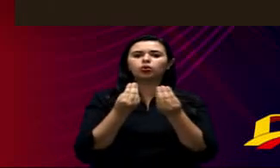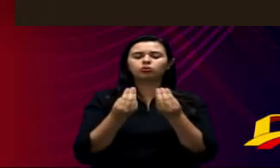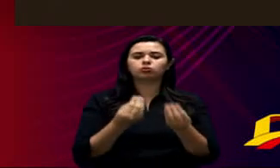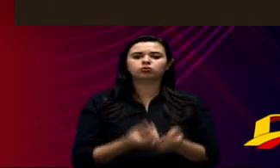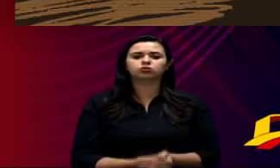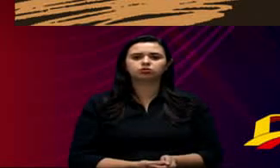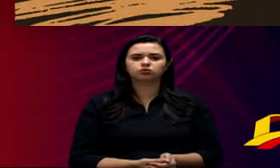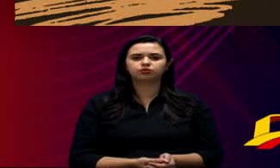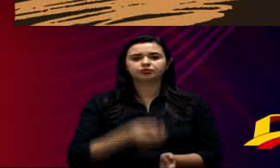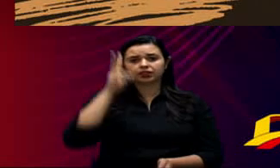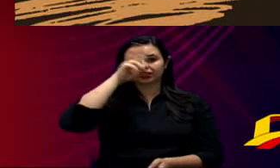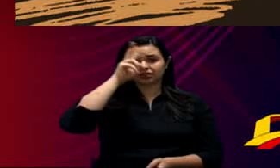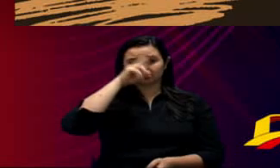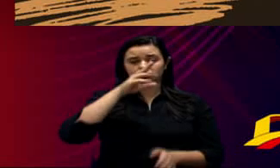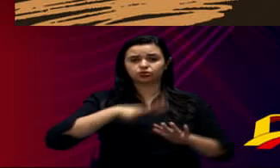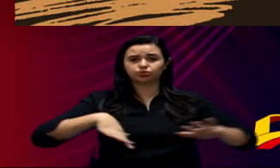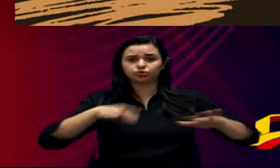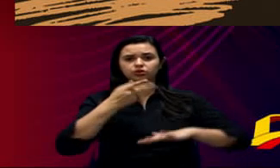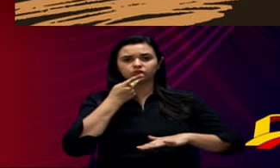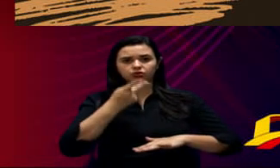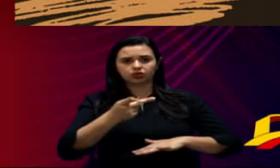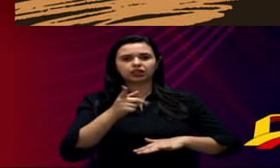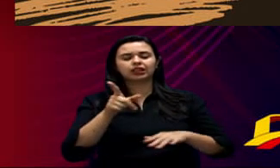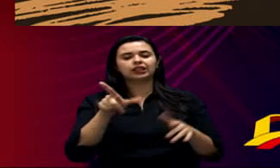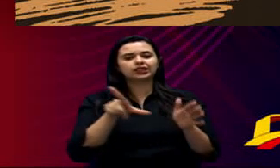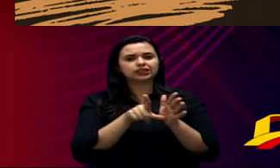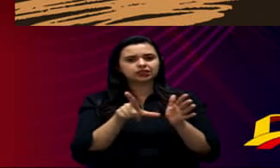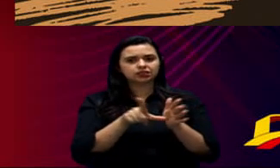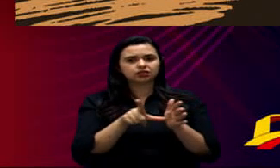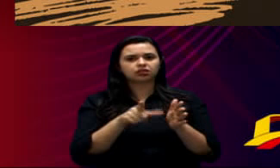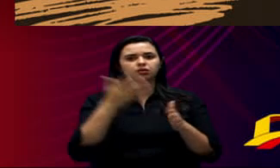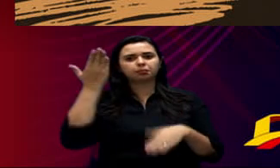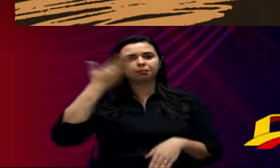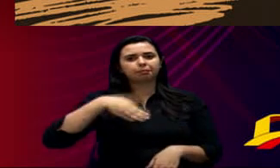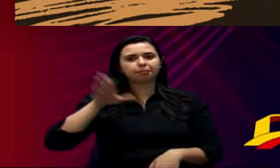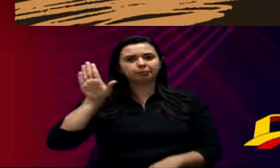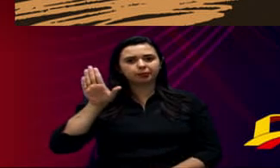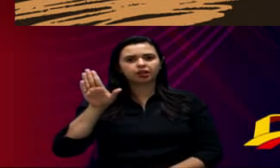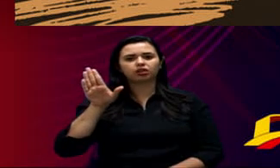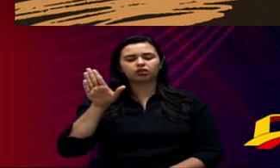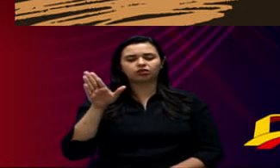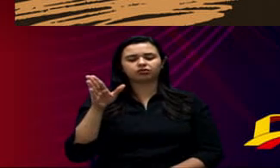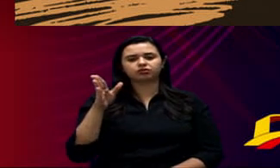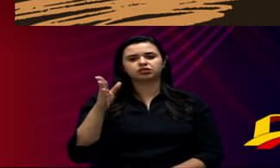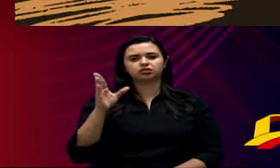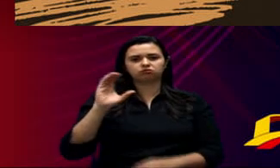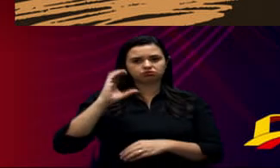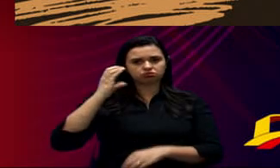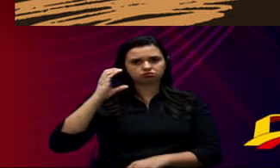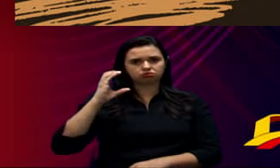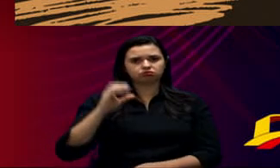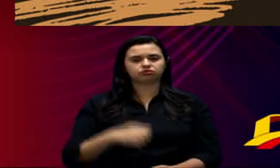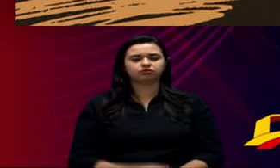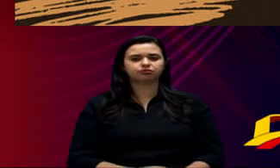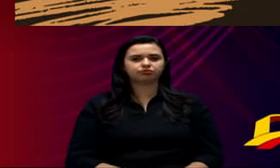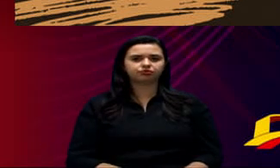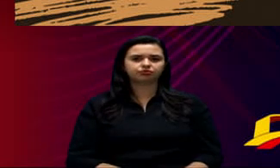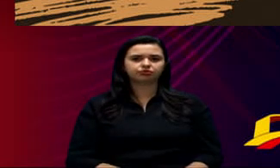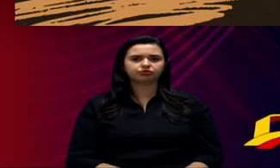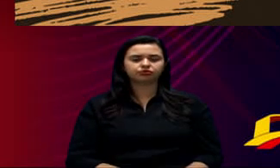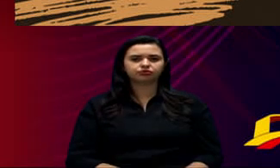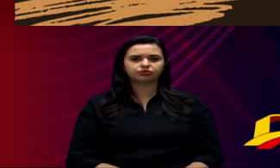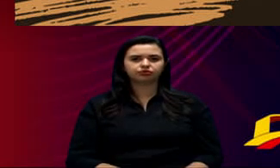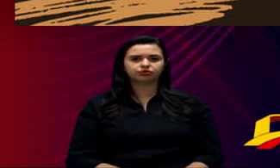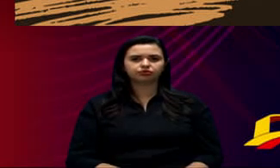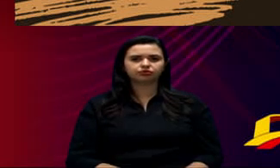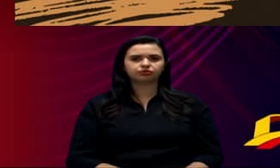Lembrar que tudo que eu vou falar aqui tem base científica. Eu não estou falando assim que ele vive em jaula, ai, que ele vai se sentir bem, que ele vai ficar triste. Eu